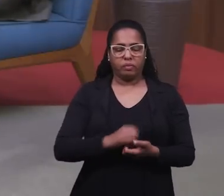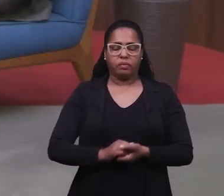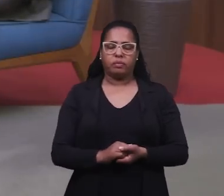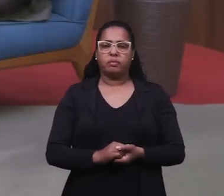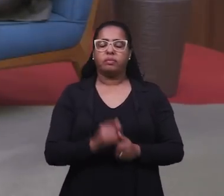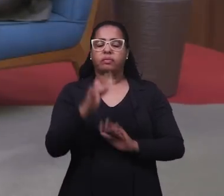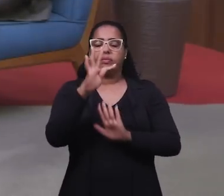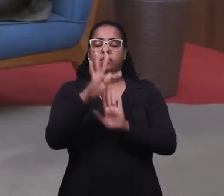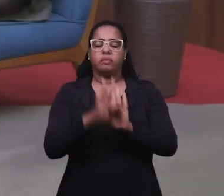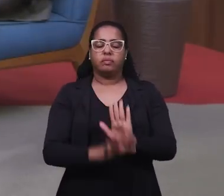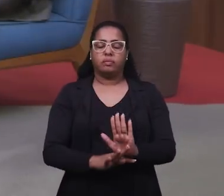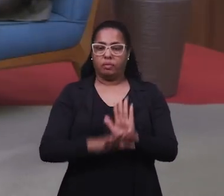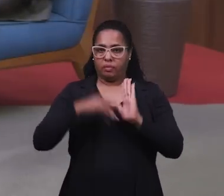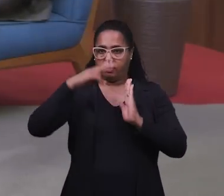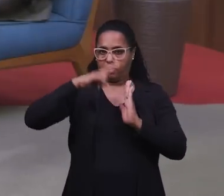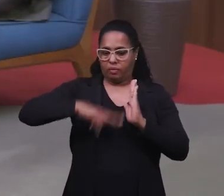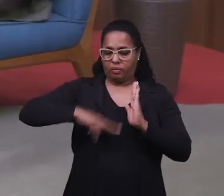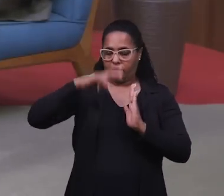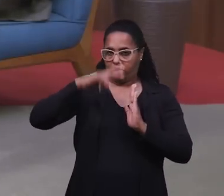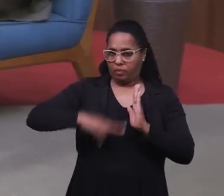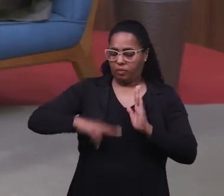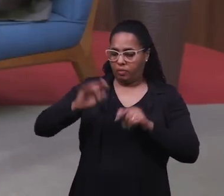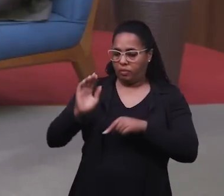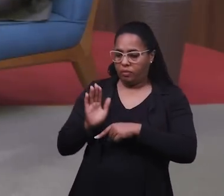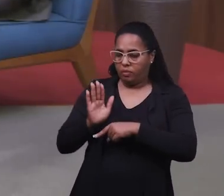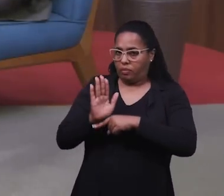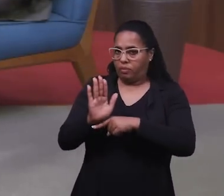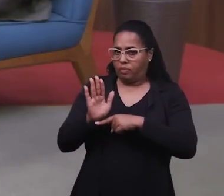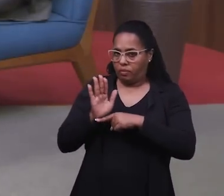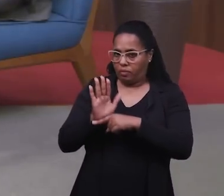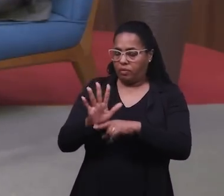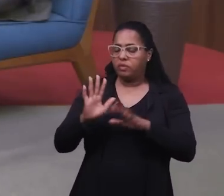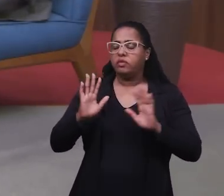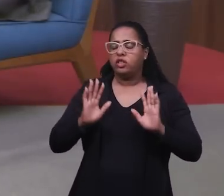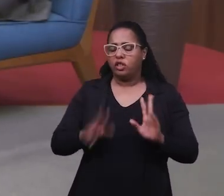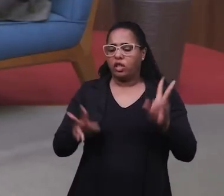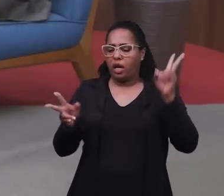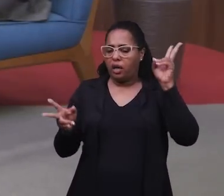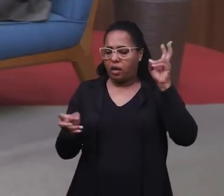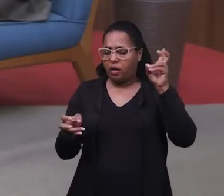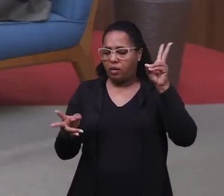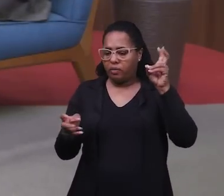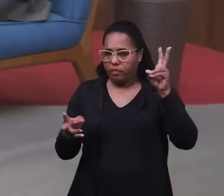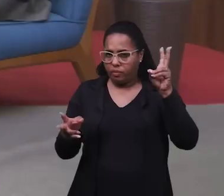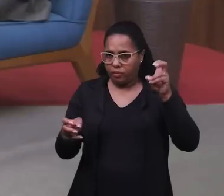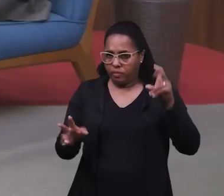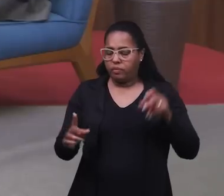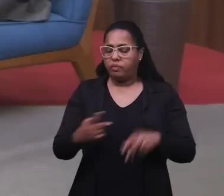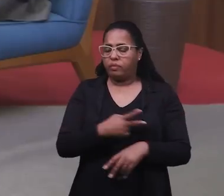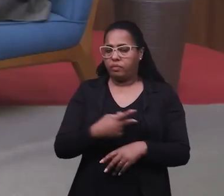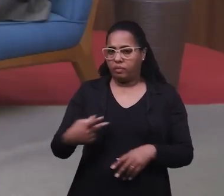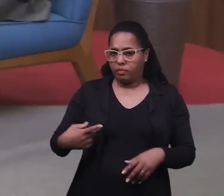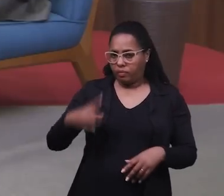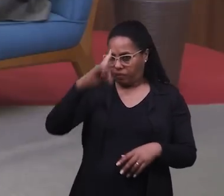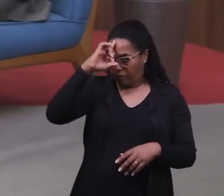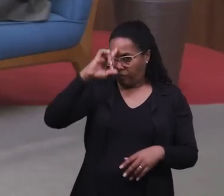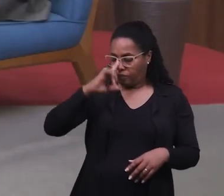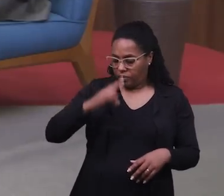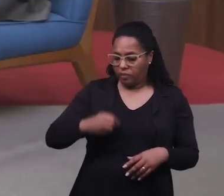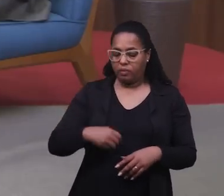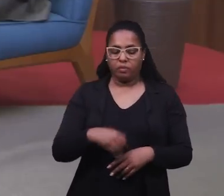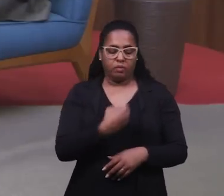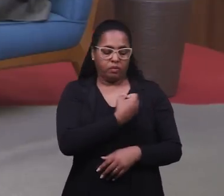Jesus. Lendo aqui o texto, então, que corrobora com tudo isso, que já foi citado, inclusive, aqui, o pastor Daniel já fez algumas citações a